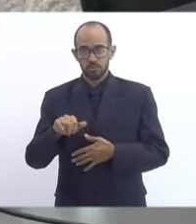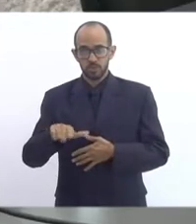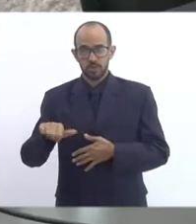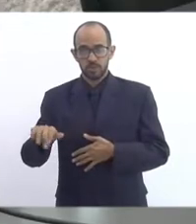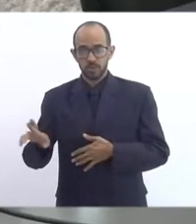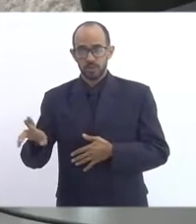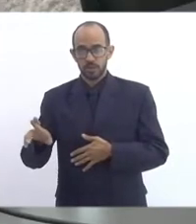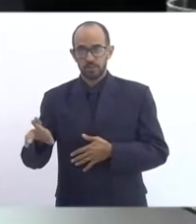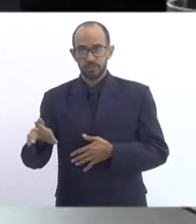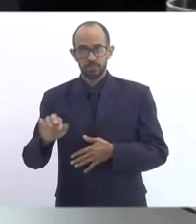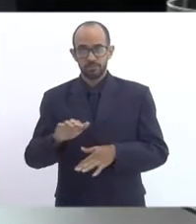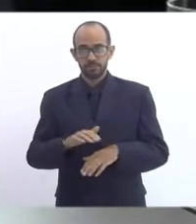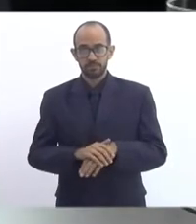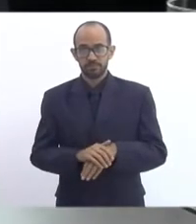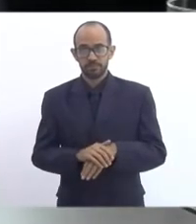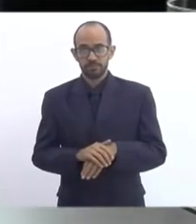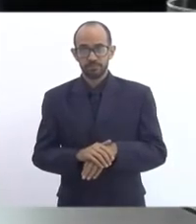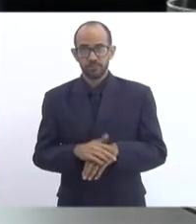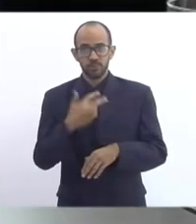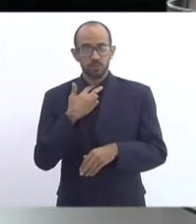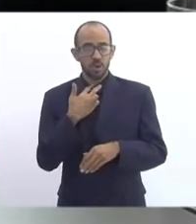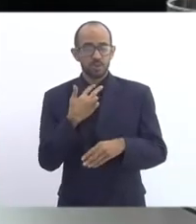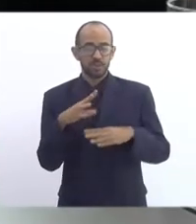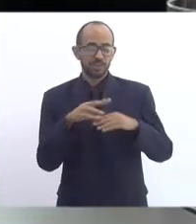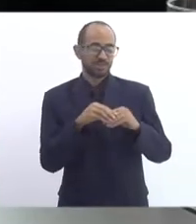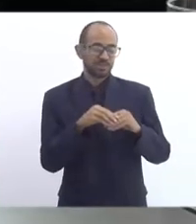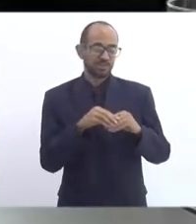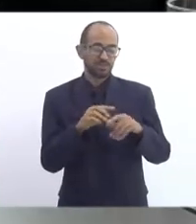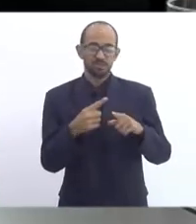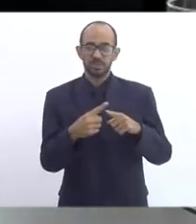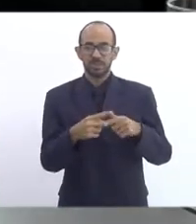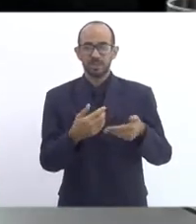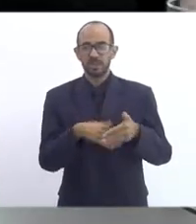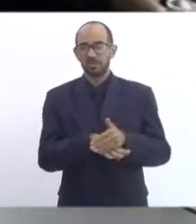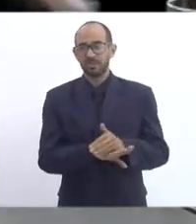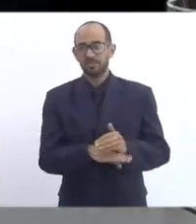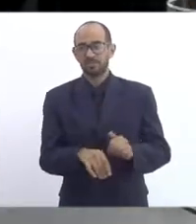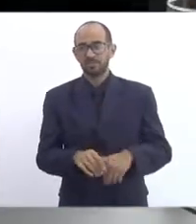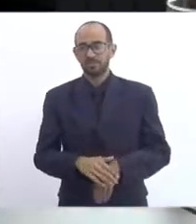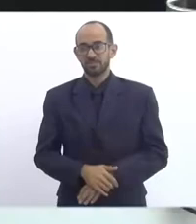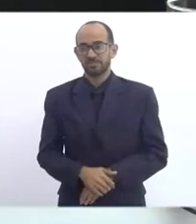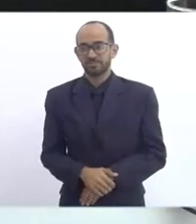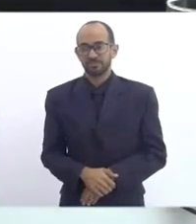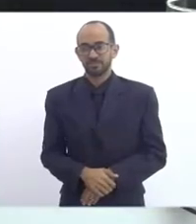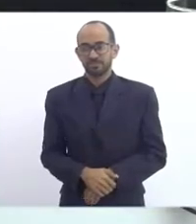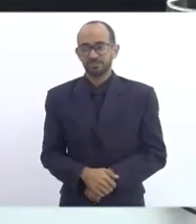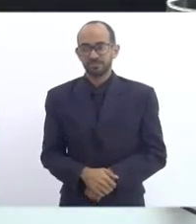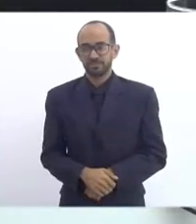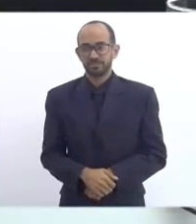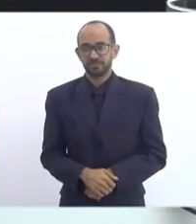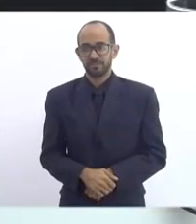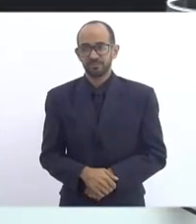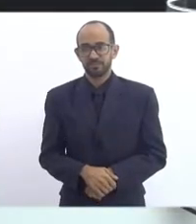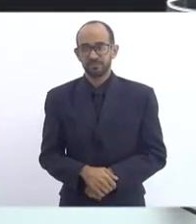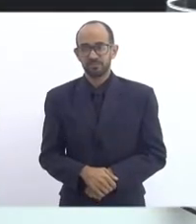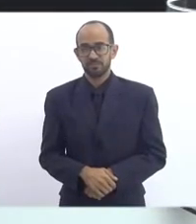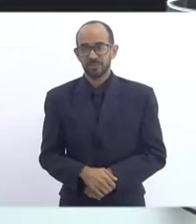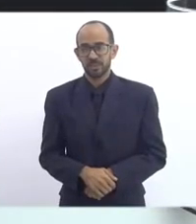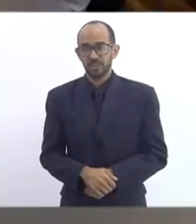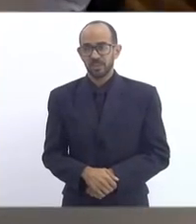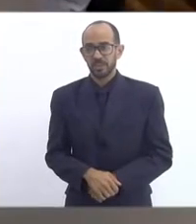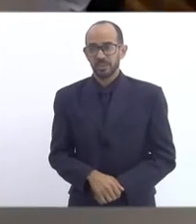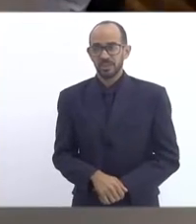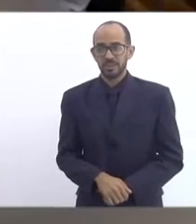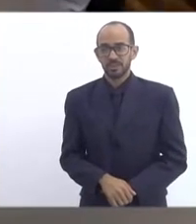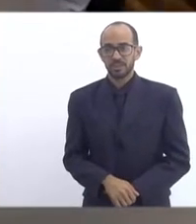Mas não fica... pode anexação, porque ele falou que... Não pode. Está arquivado, a anexação cai. Sim, a gente não, mas respeita. Eu altero, mas alguém tem que ser